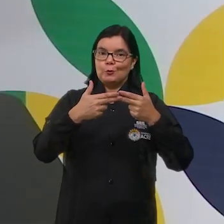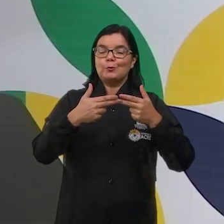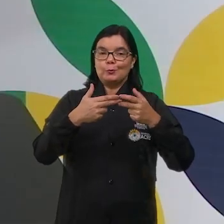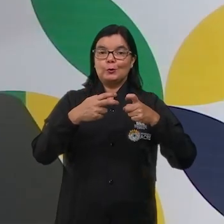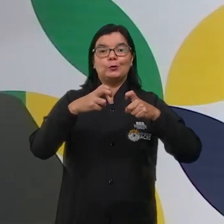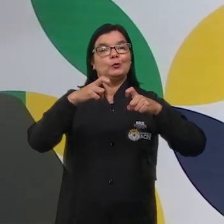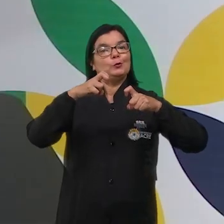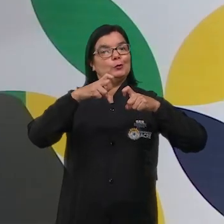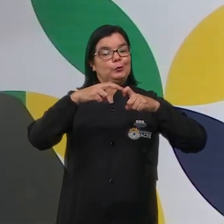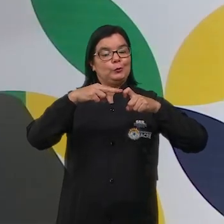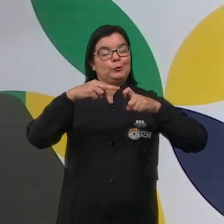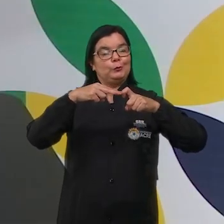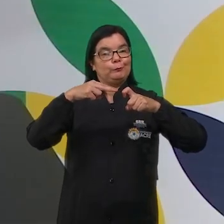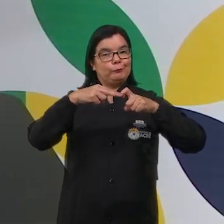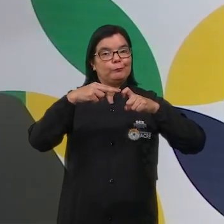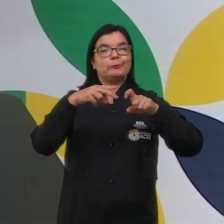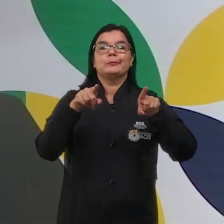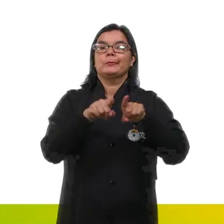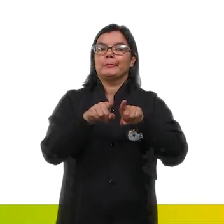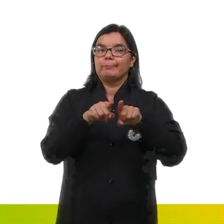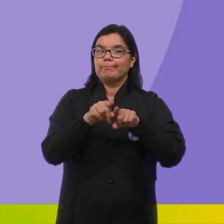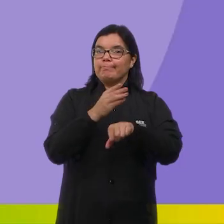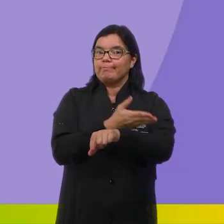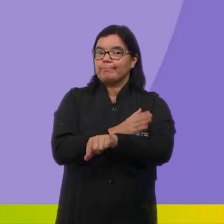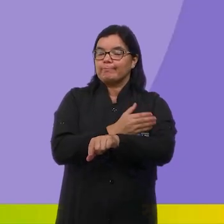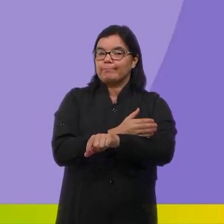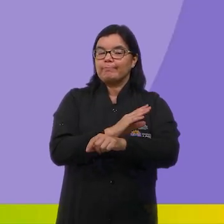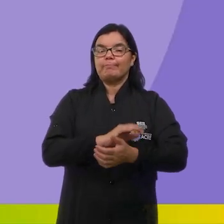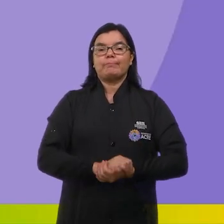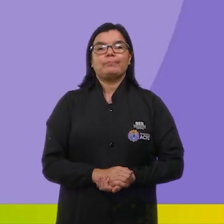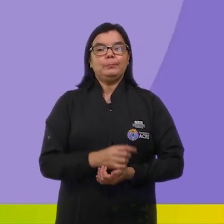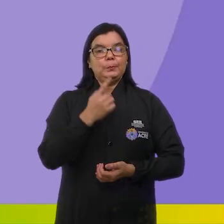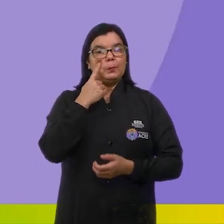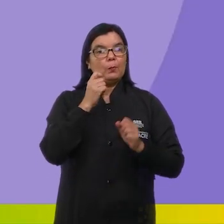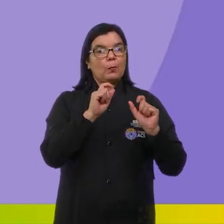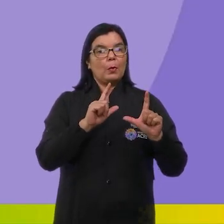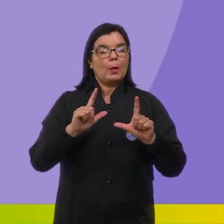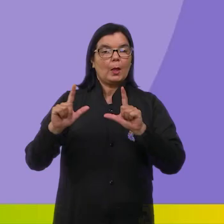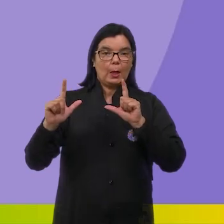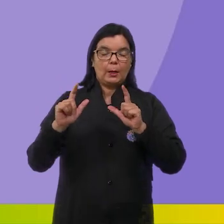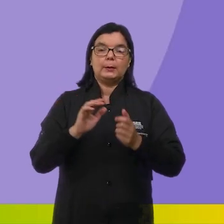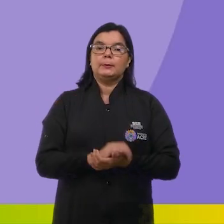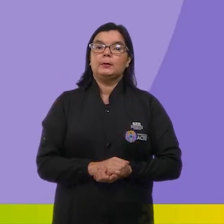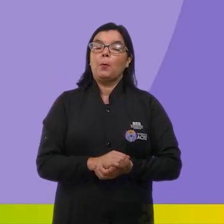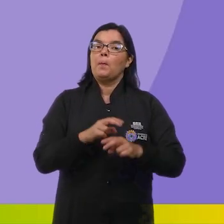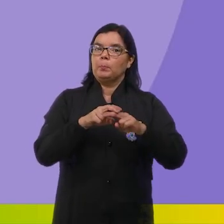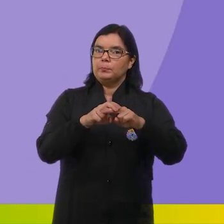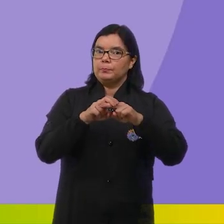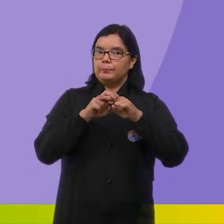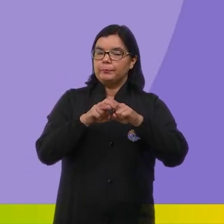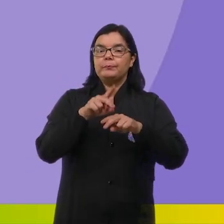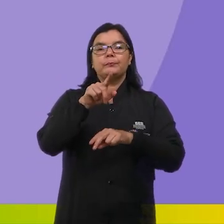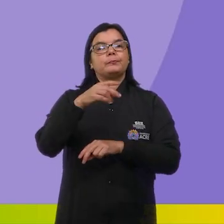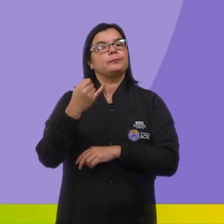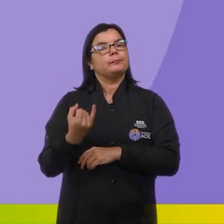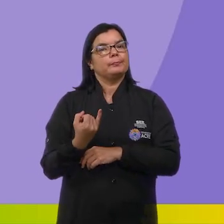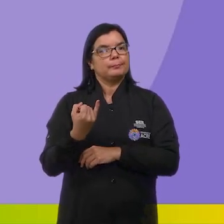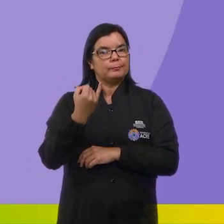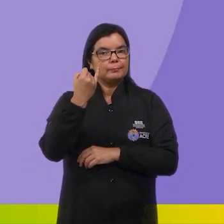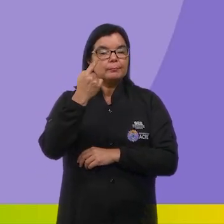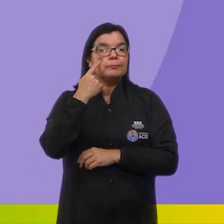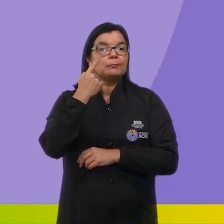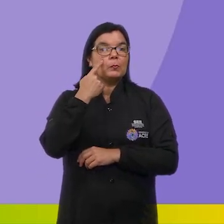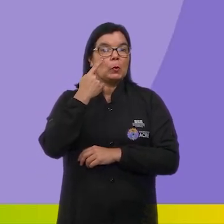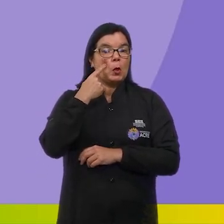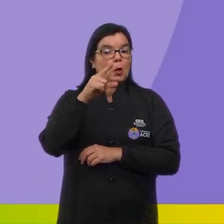nutricionais e de treinamento. Ok? Avança. Estamos aqui, ó. Diante desse cenário, é essencial basear